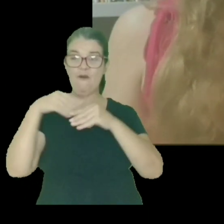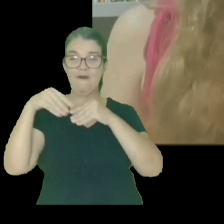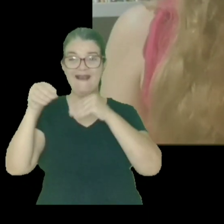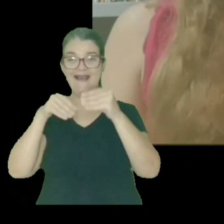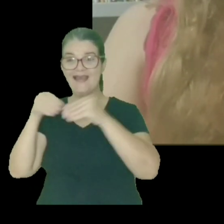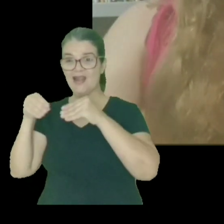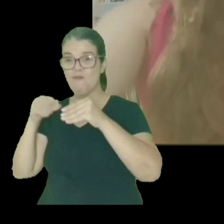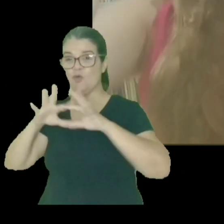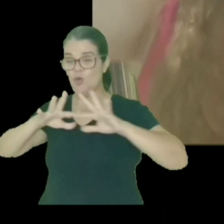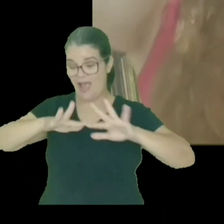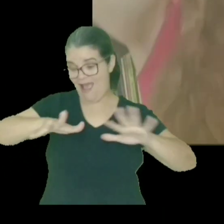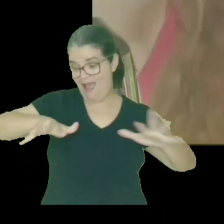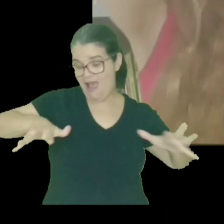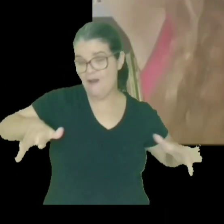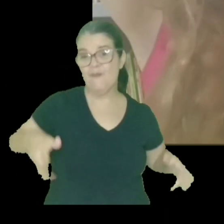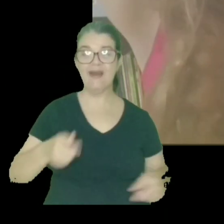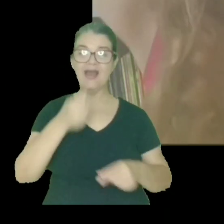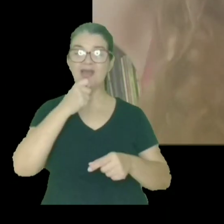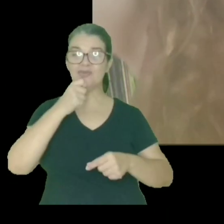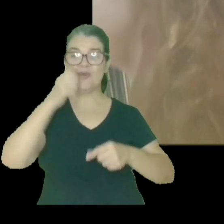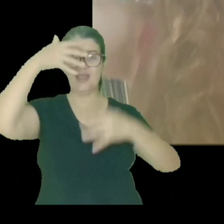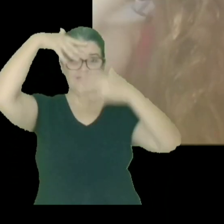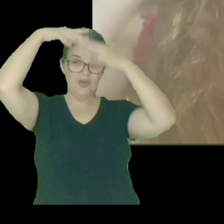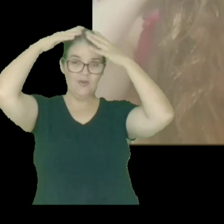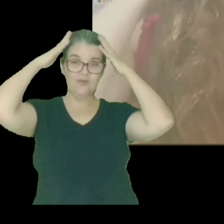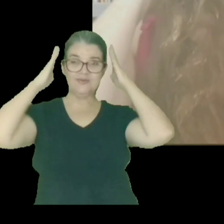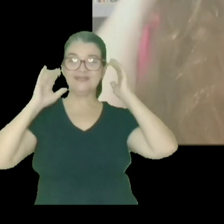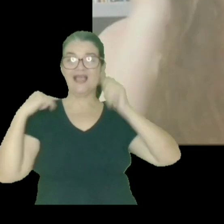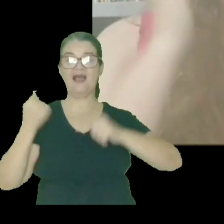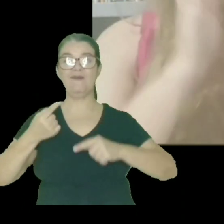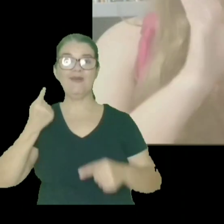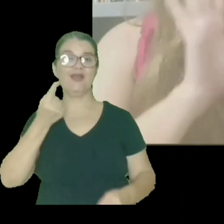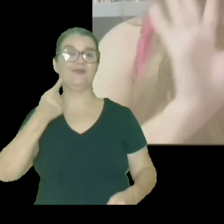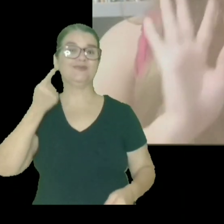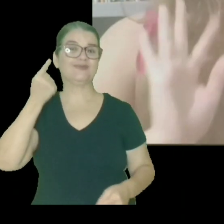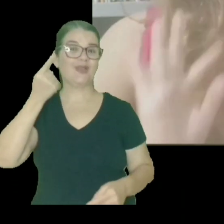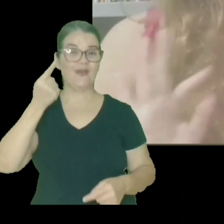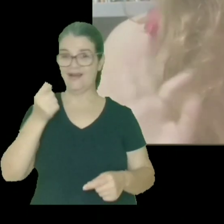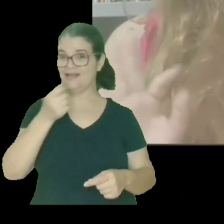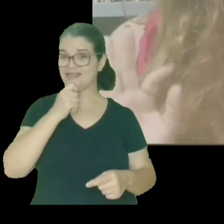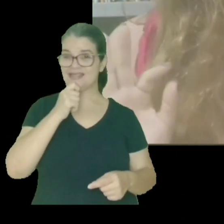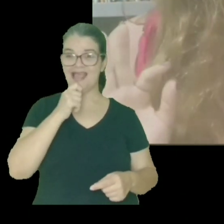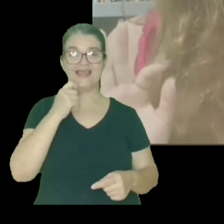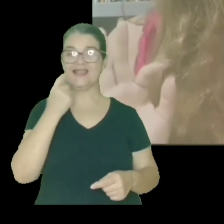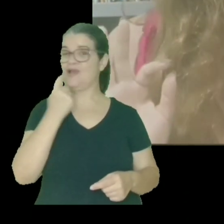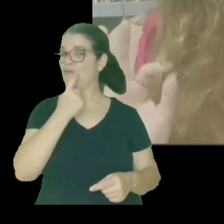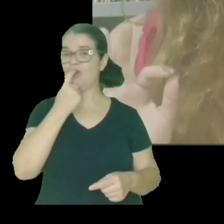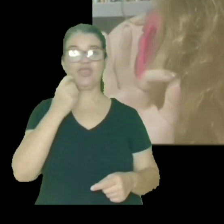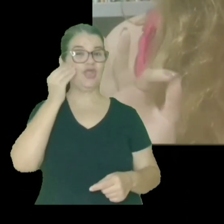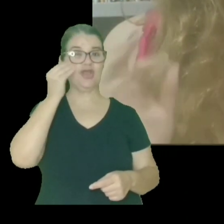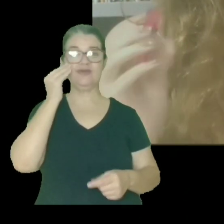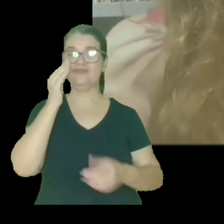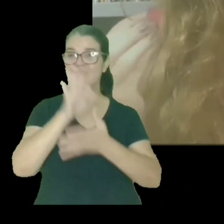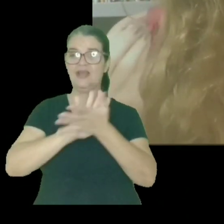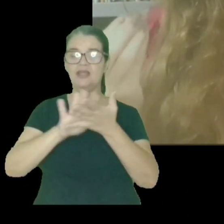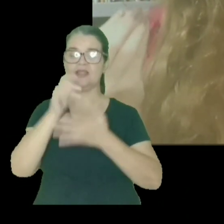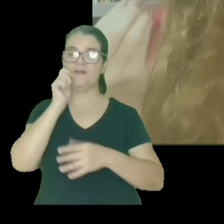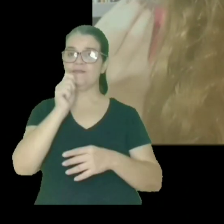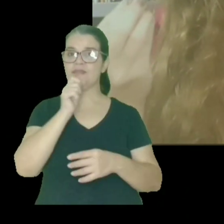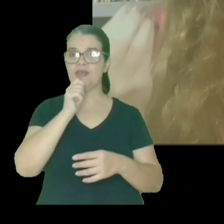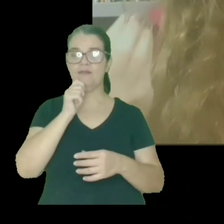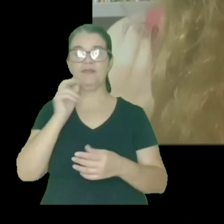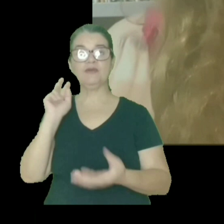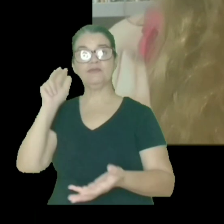armado, ainda com os cabelos enrolados e ainda sem batom e rouge, minha mãe de